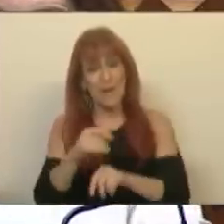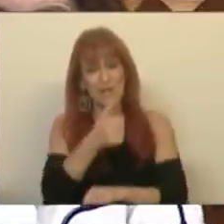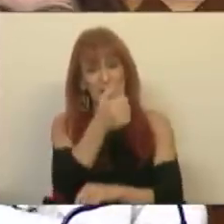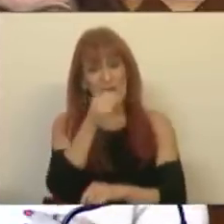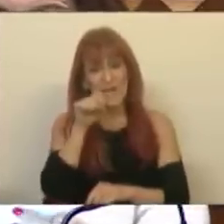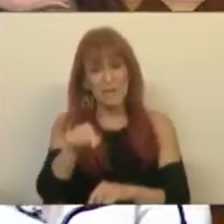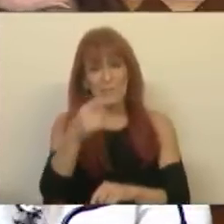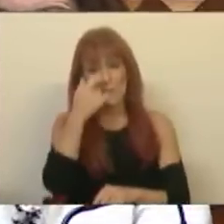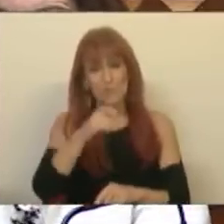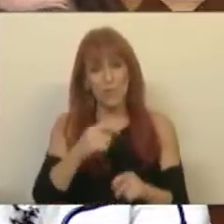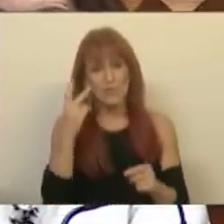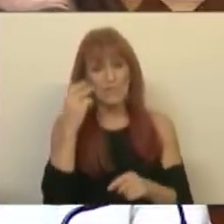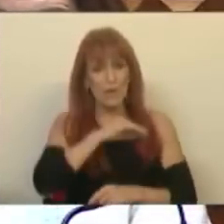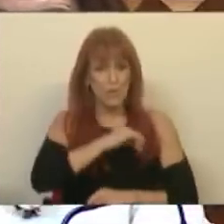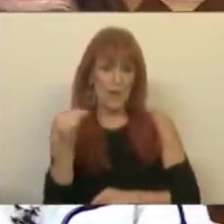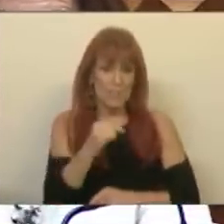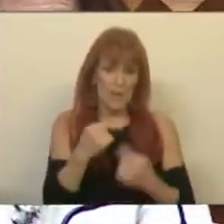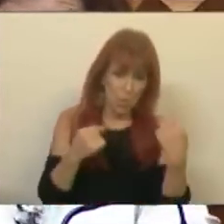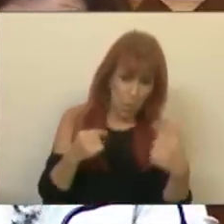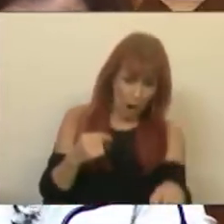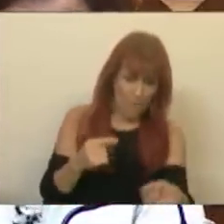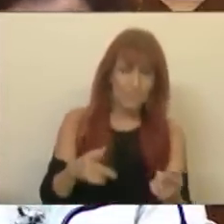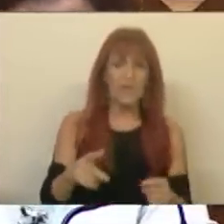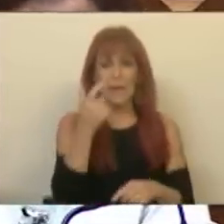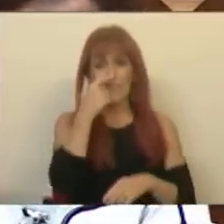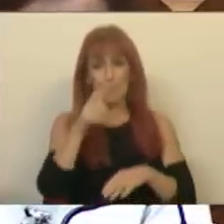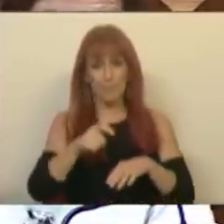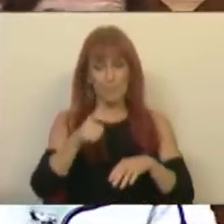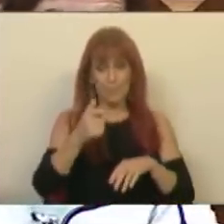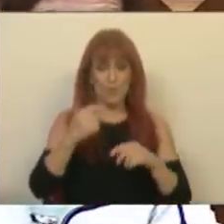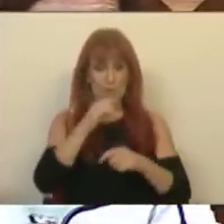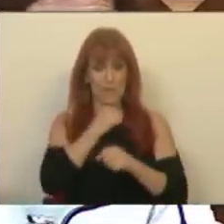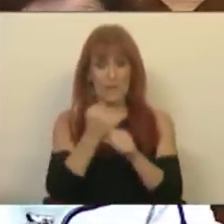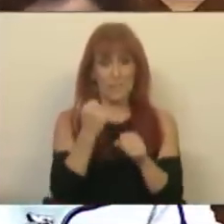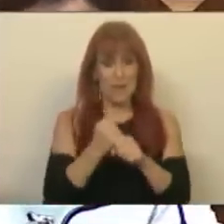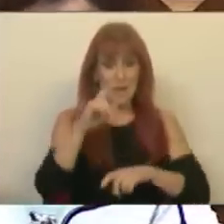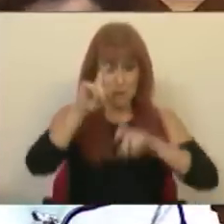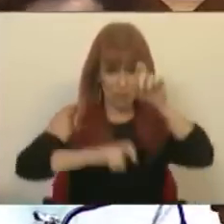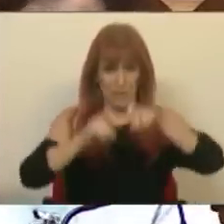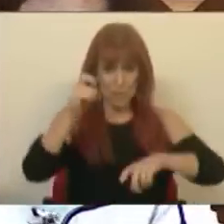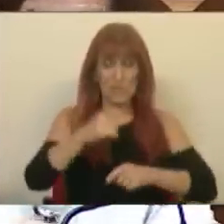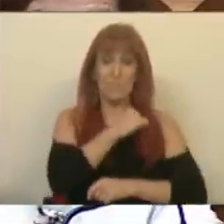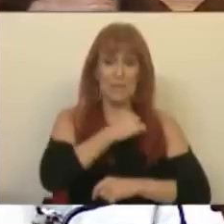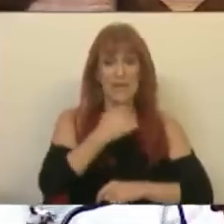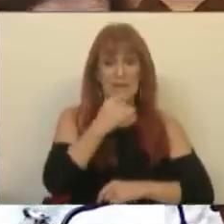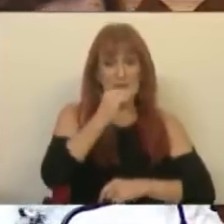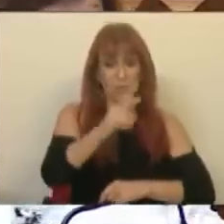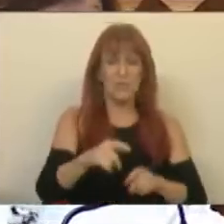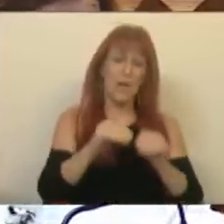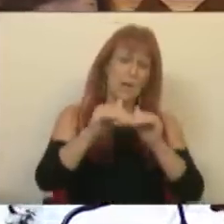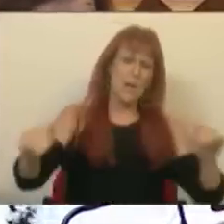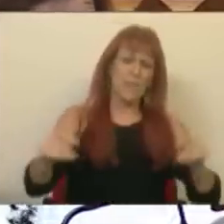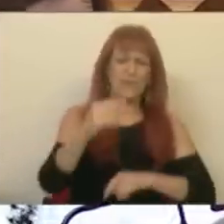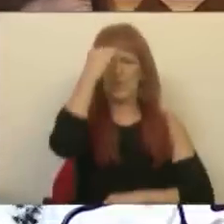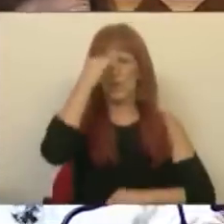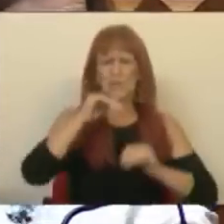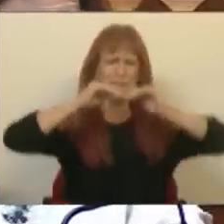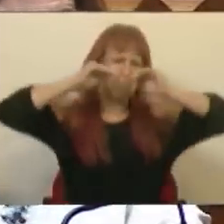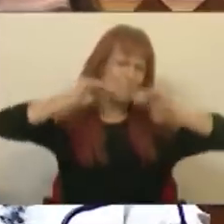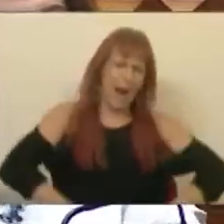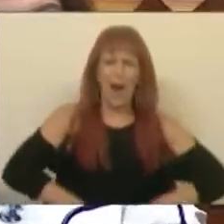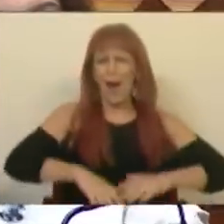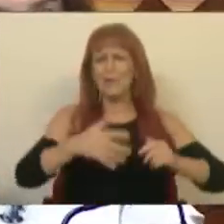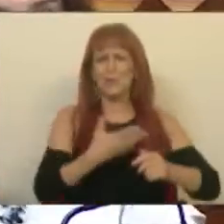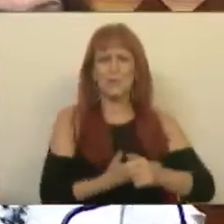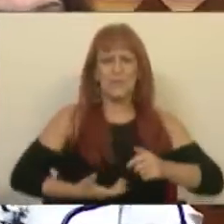500.000 pessoas a viver dentro do salário mínimo eu facto das pessoas terem emprego o que estatisticamente permite dizer níveis historicamente baixos